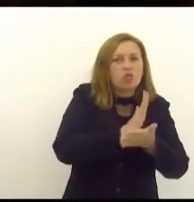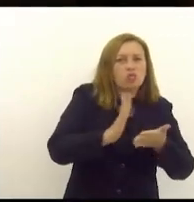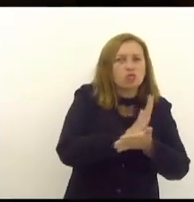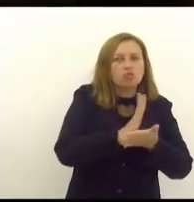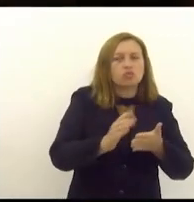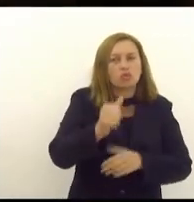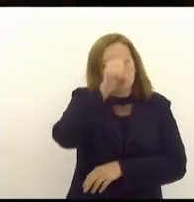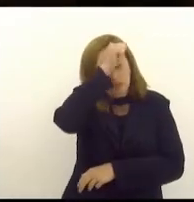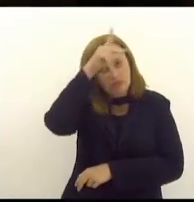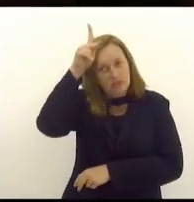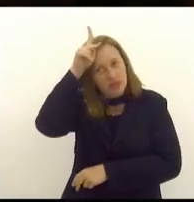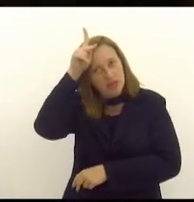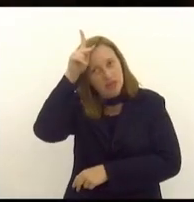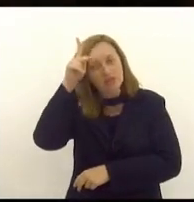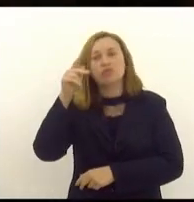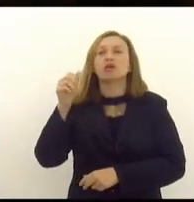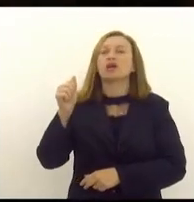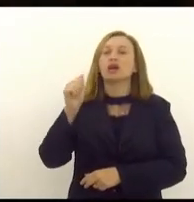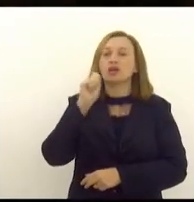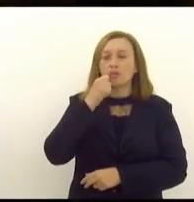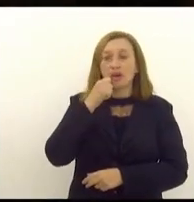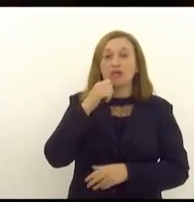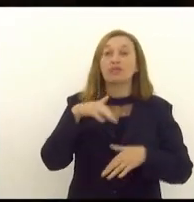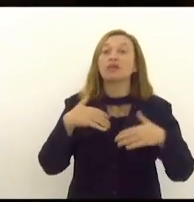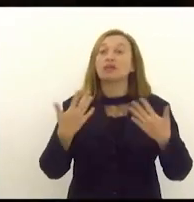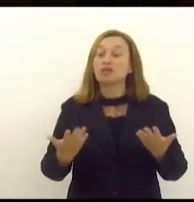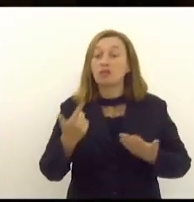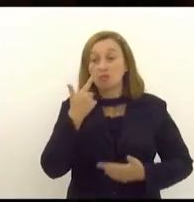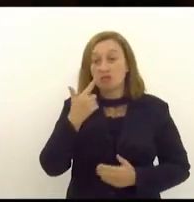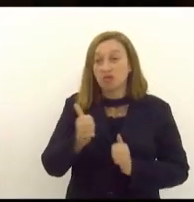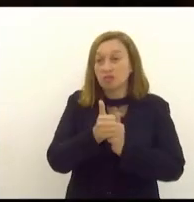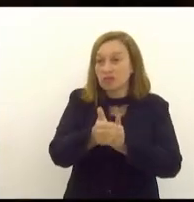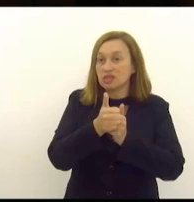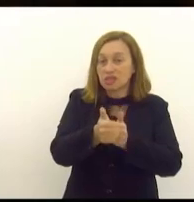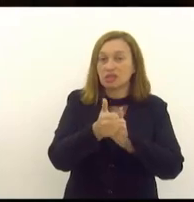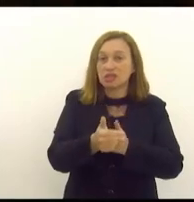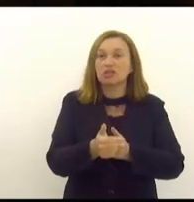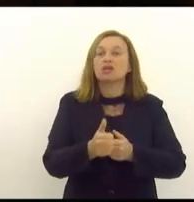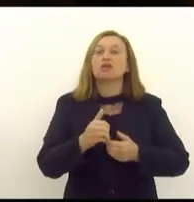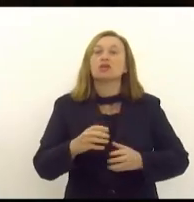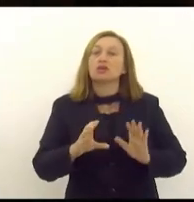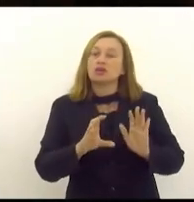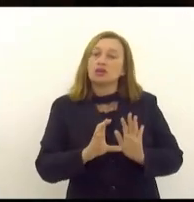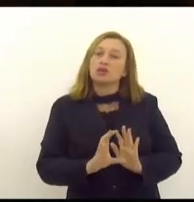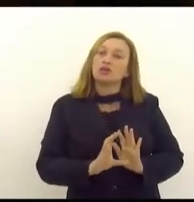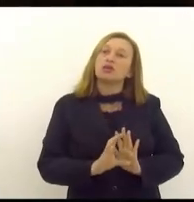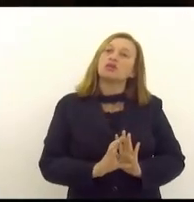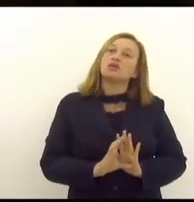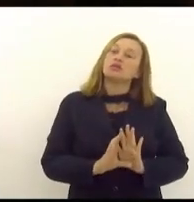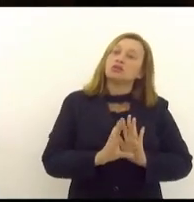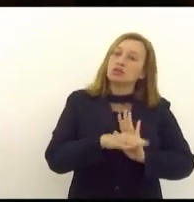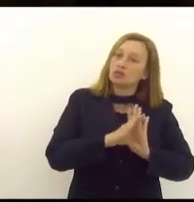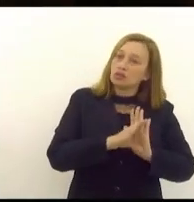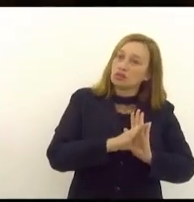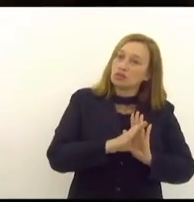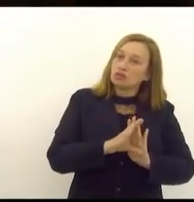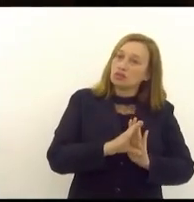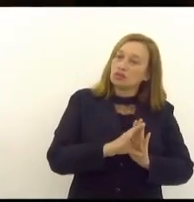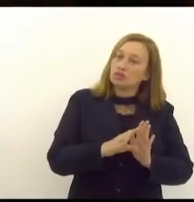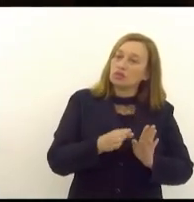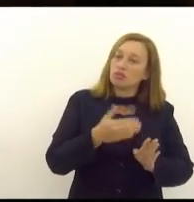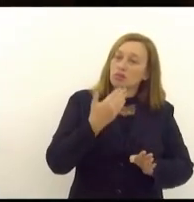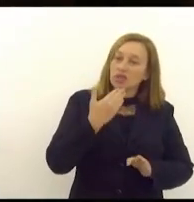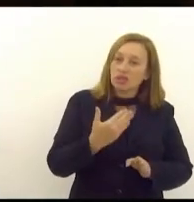o prefeito Eduardo Paes Portanto vamos seguir o seu conselho Deputado vamos protocolar o impedimento